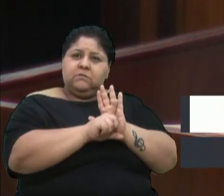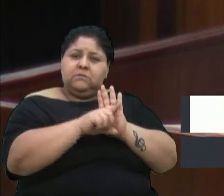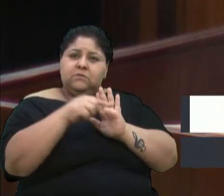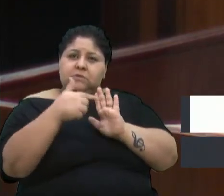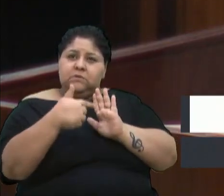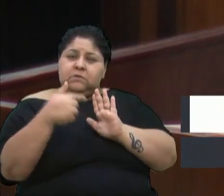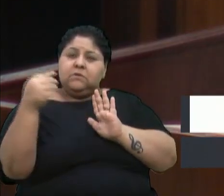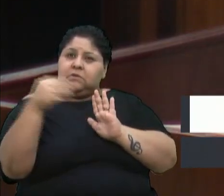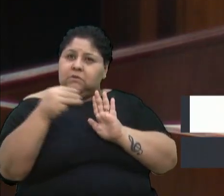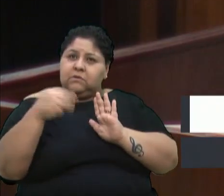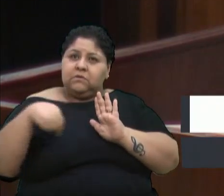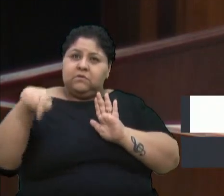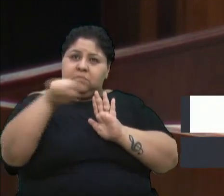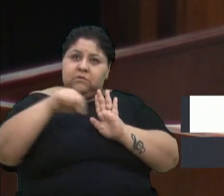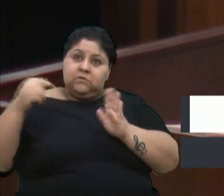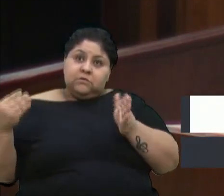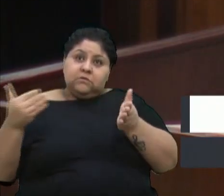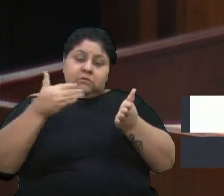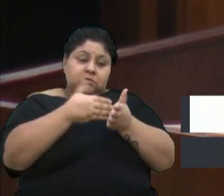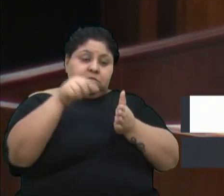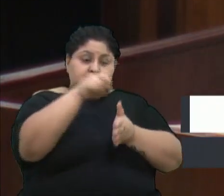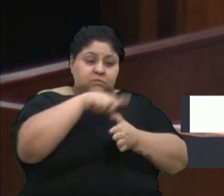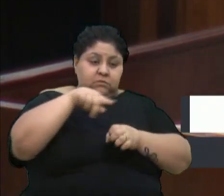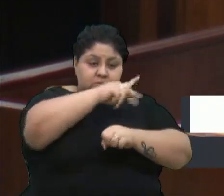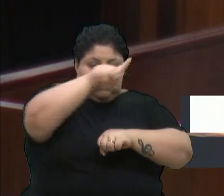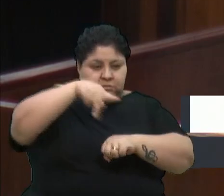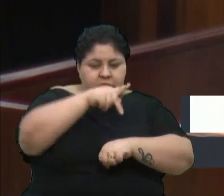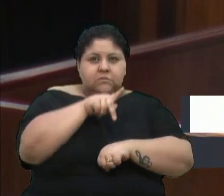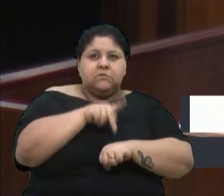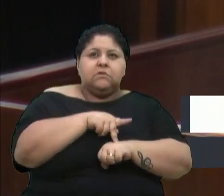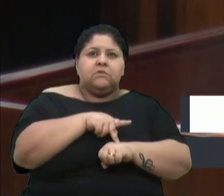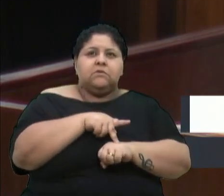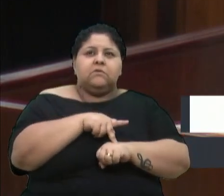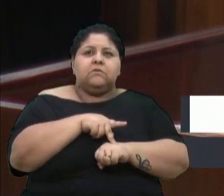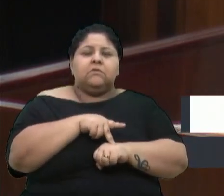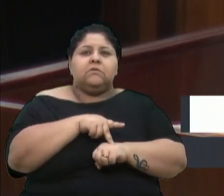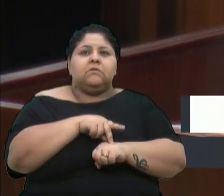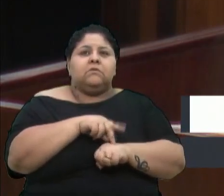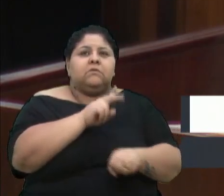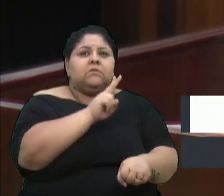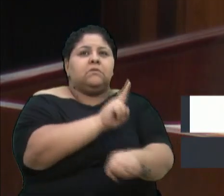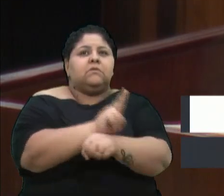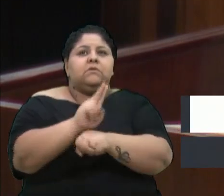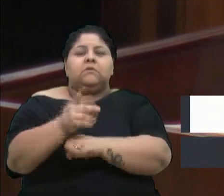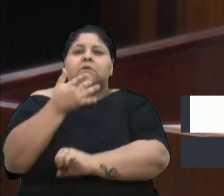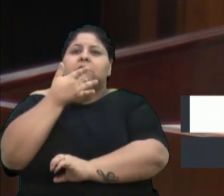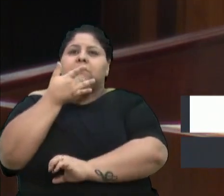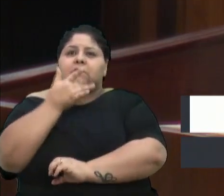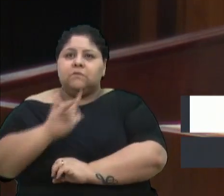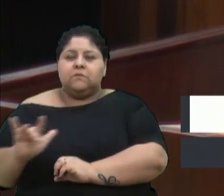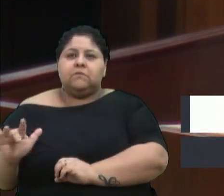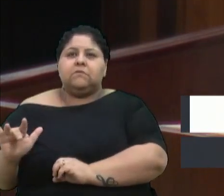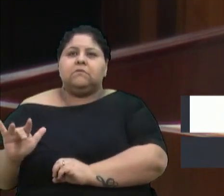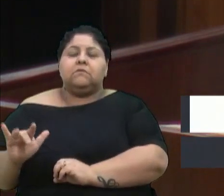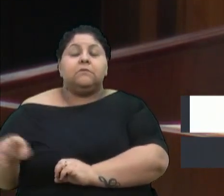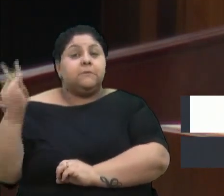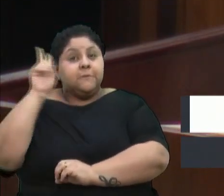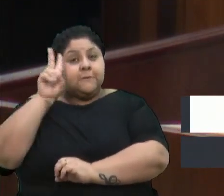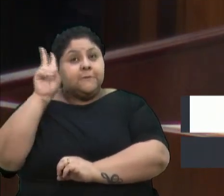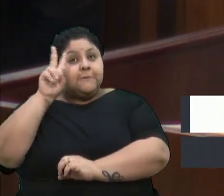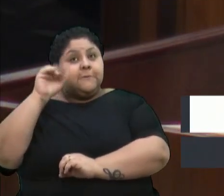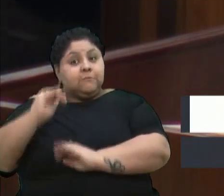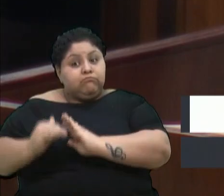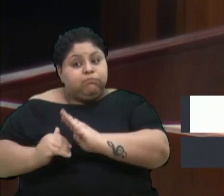minutos, que nós chegamos no nosso país para a proteção das crianças, né? Lembrando que se